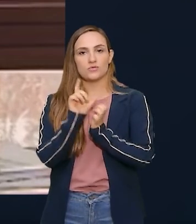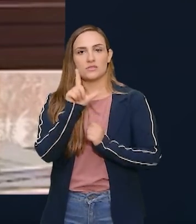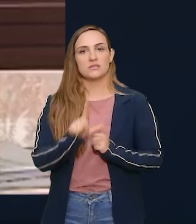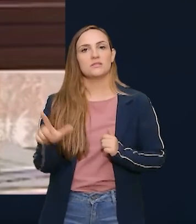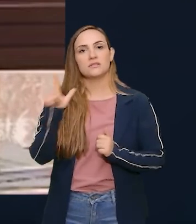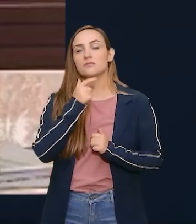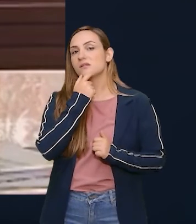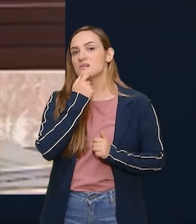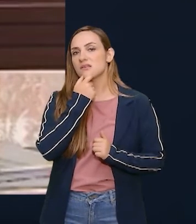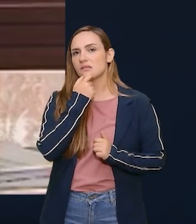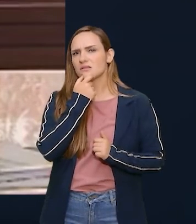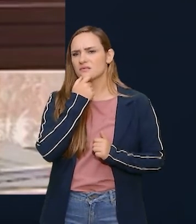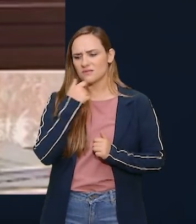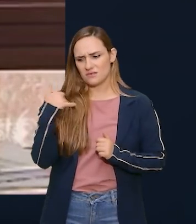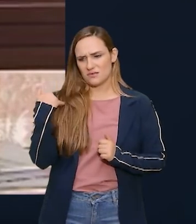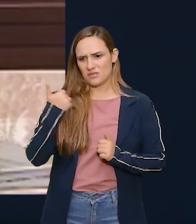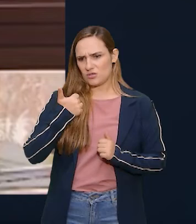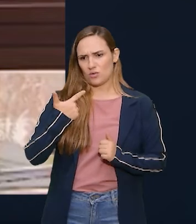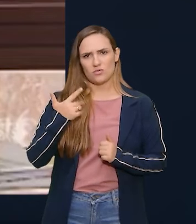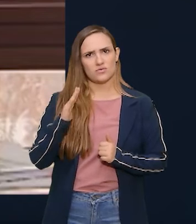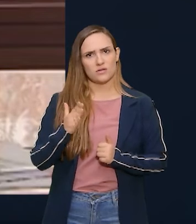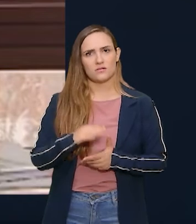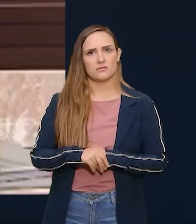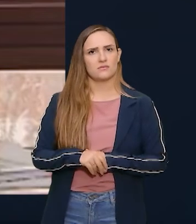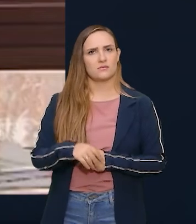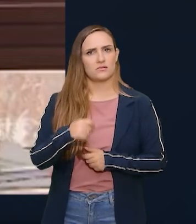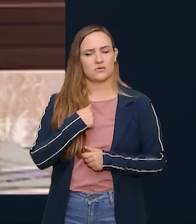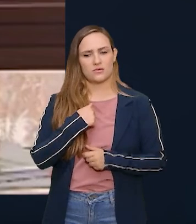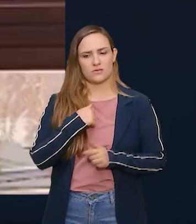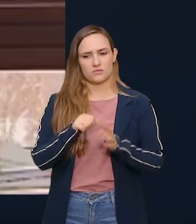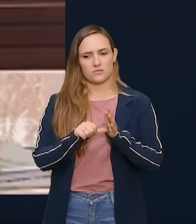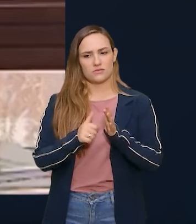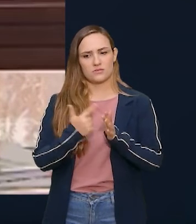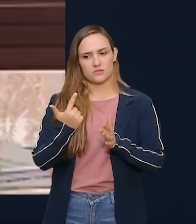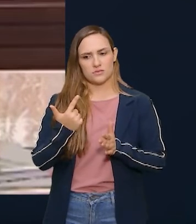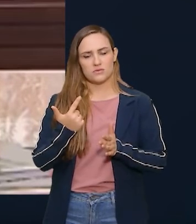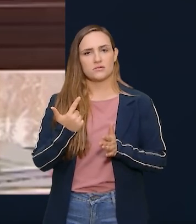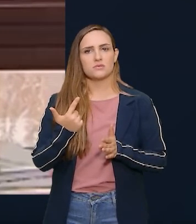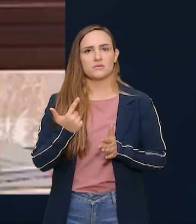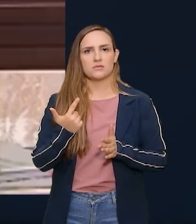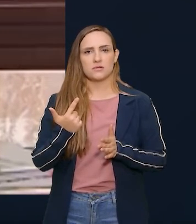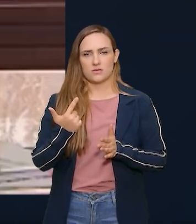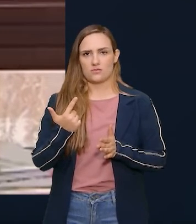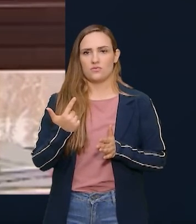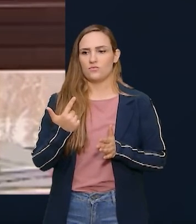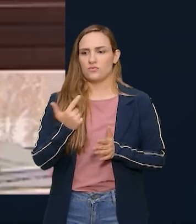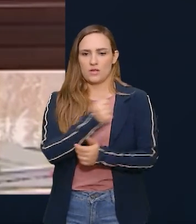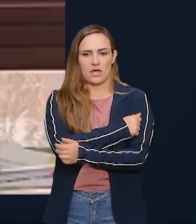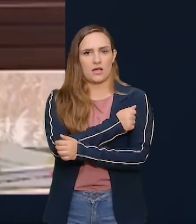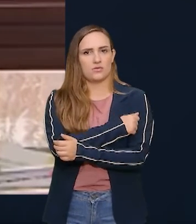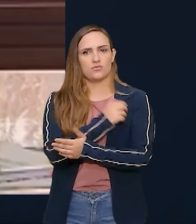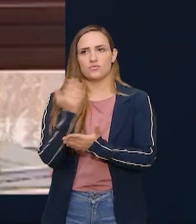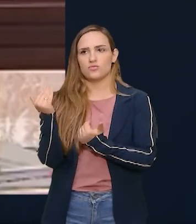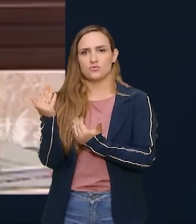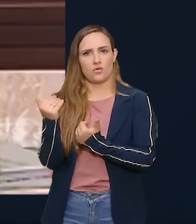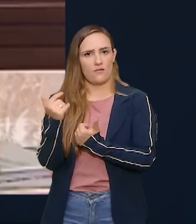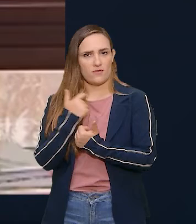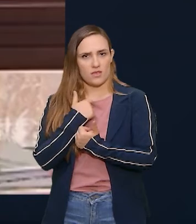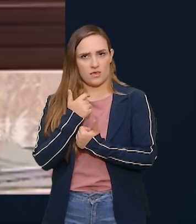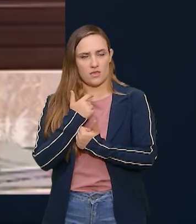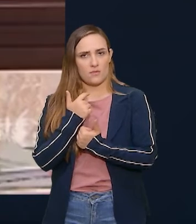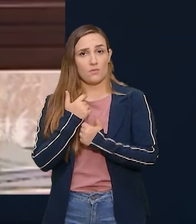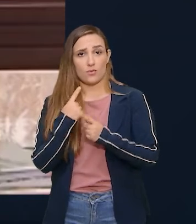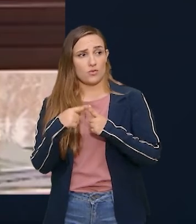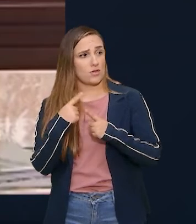grupo de literatura inglesa desde os 12 anos, que o segundo aluno mais jovem do curso tinha 30 anos, eu tinha 12, né?